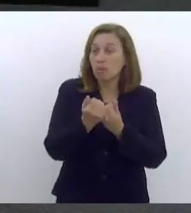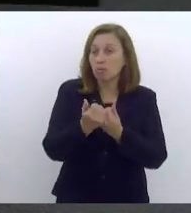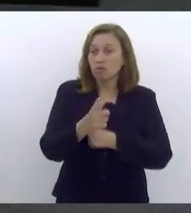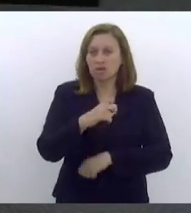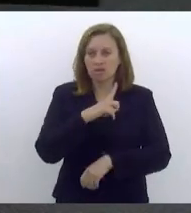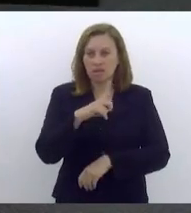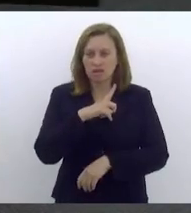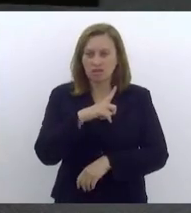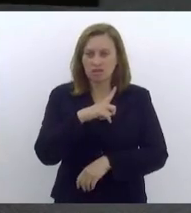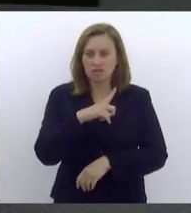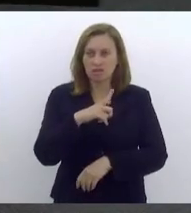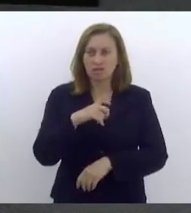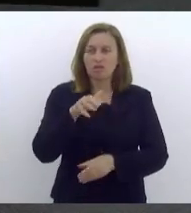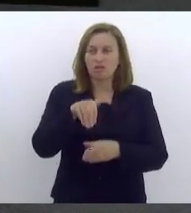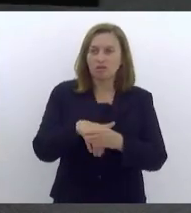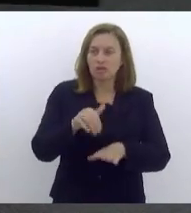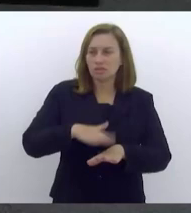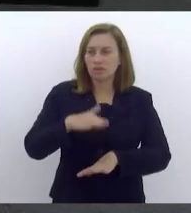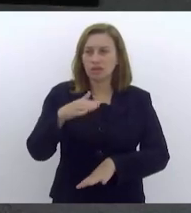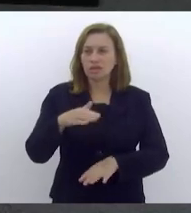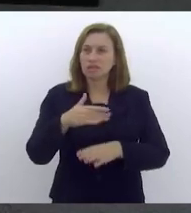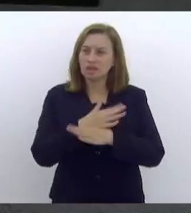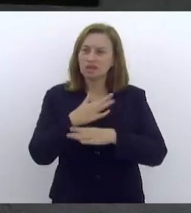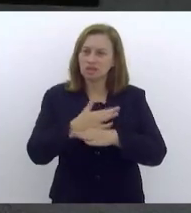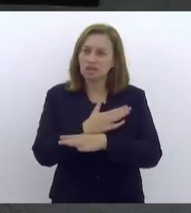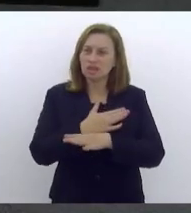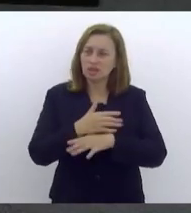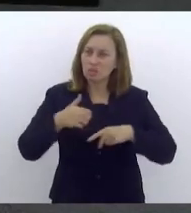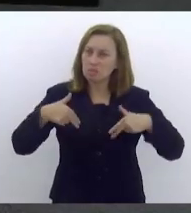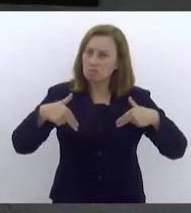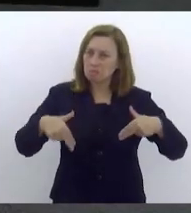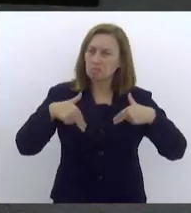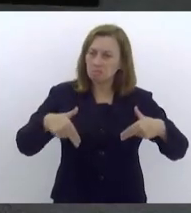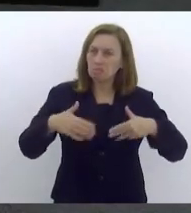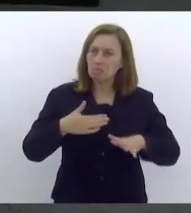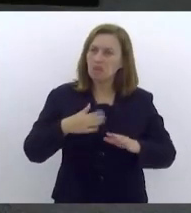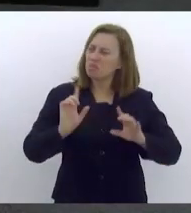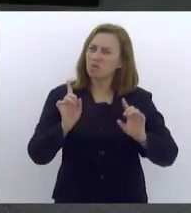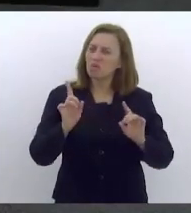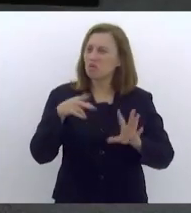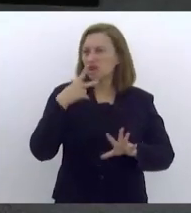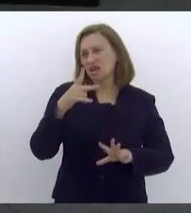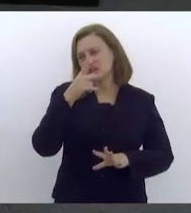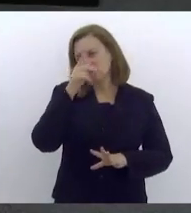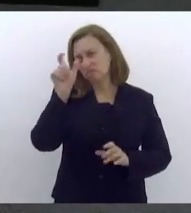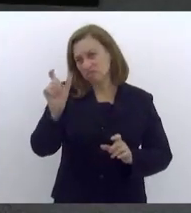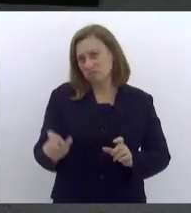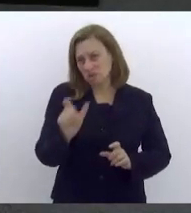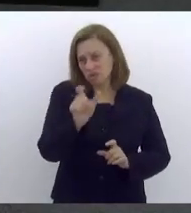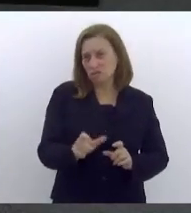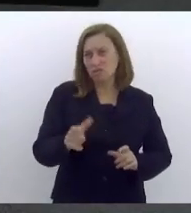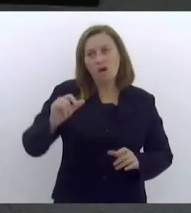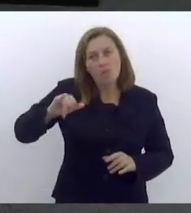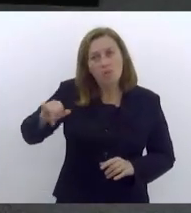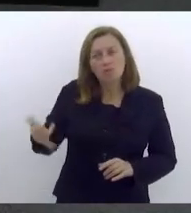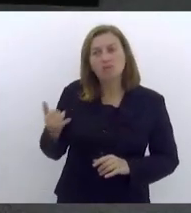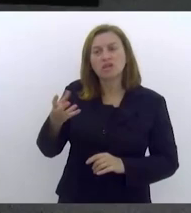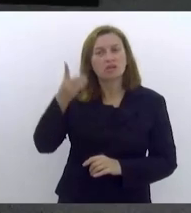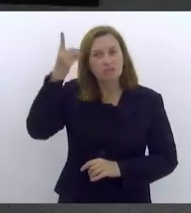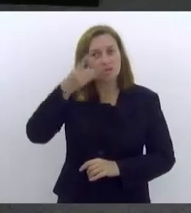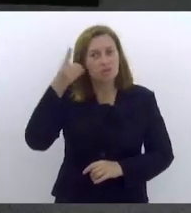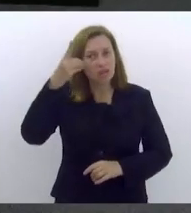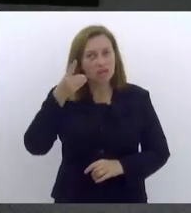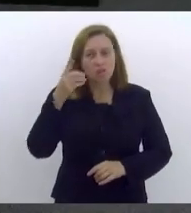teve, eu fui o mais votado da cidade, uma campanha militante, pé no chão. Mas não vou falar de pessoas. Vou aproveitar o que o deputado Rodrigo Amorim colocou